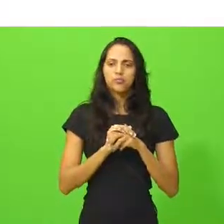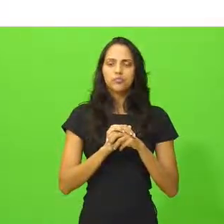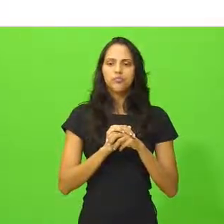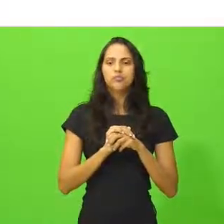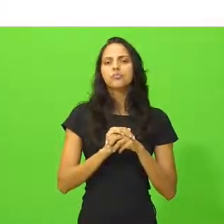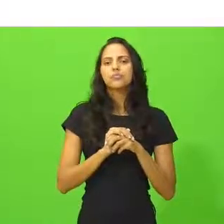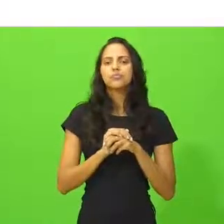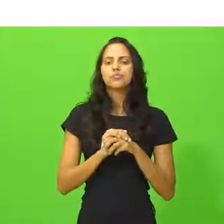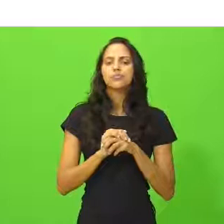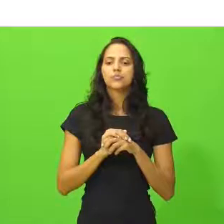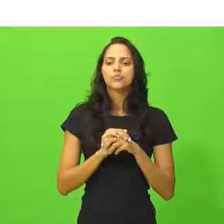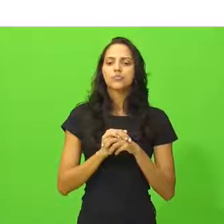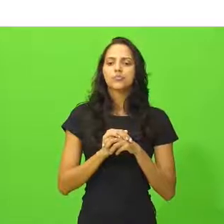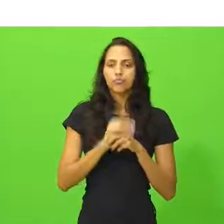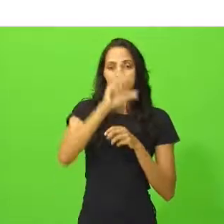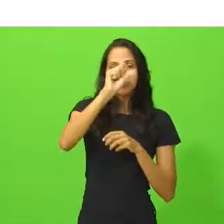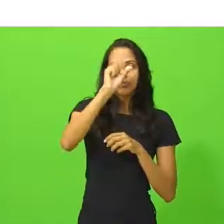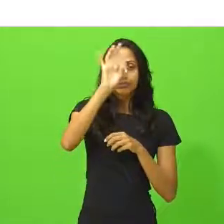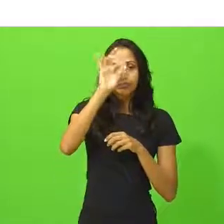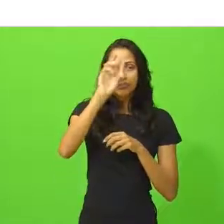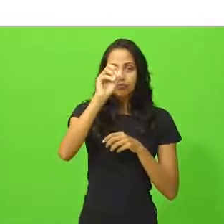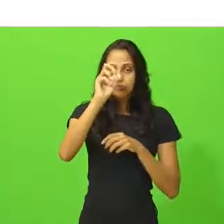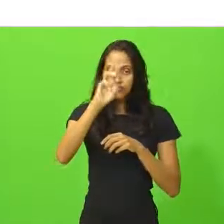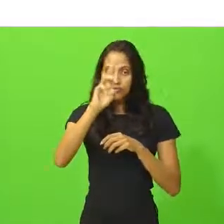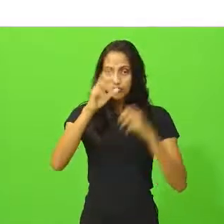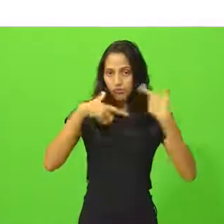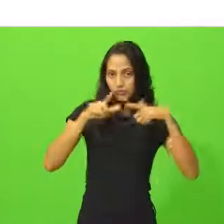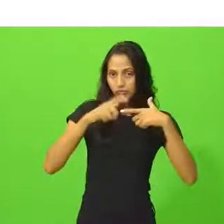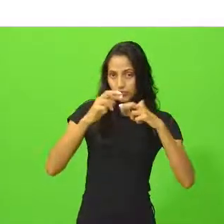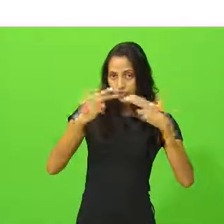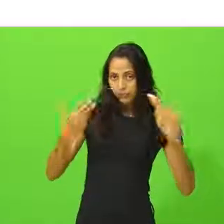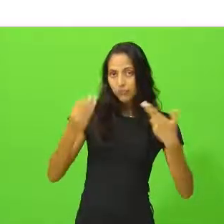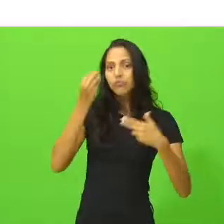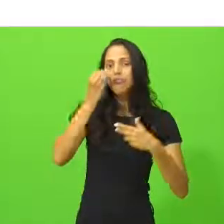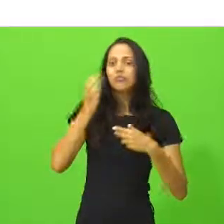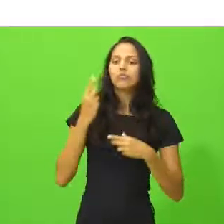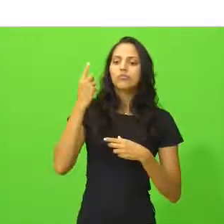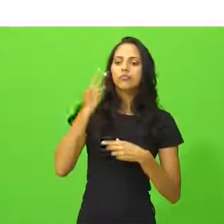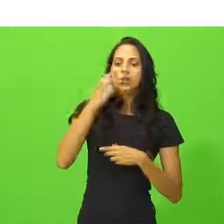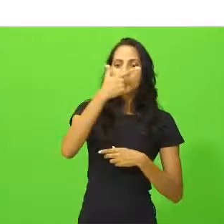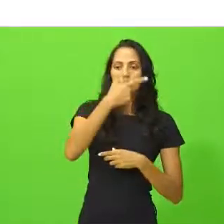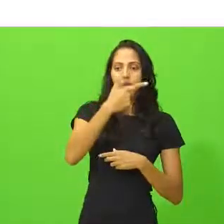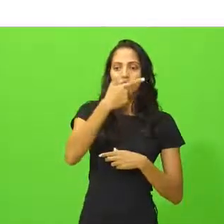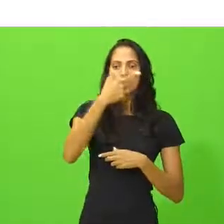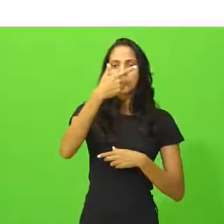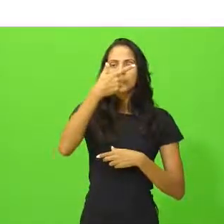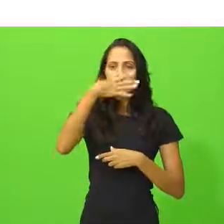tá? O setor de serviços, ele apresenta